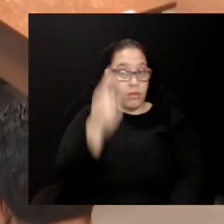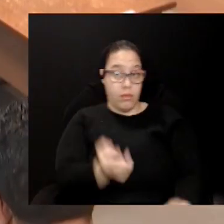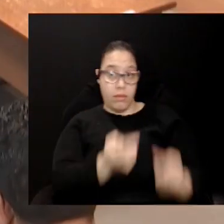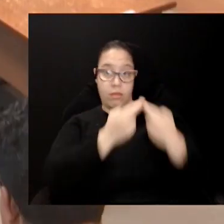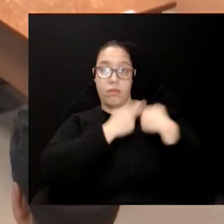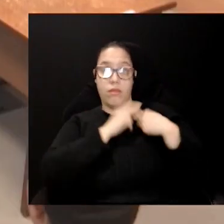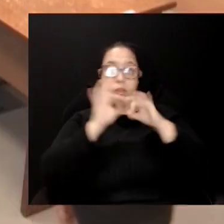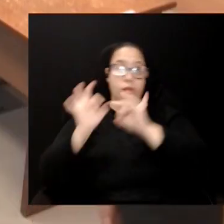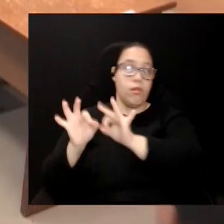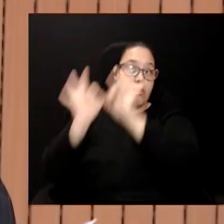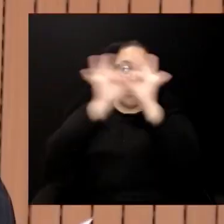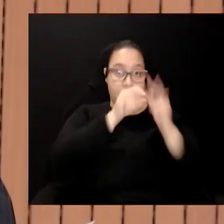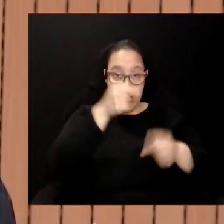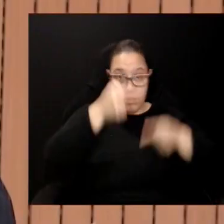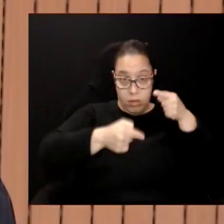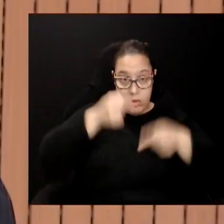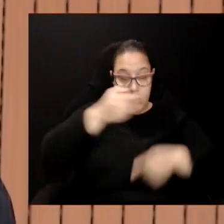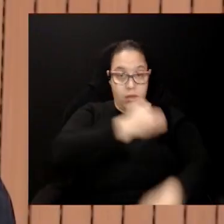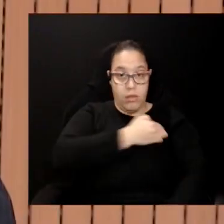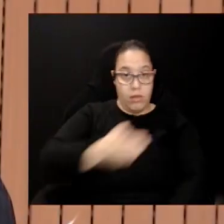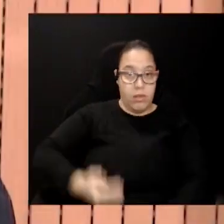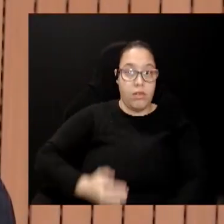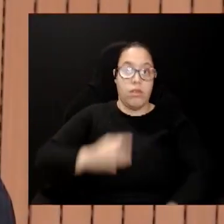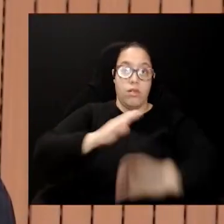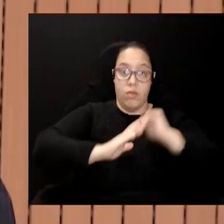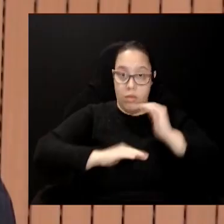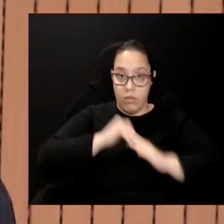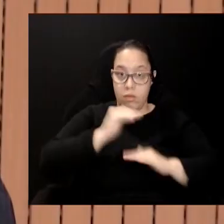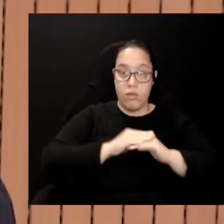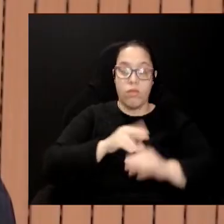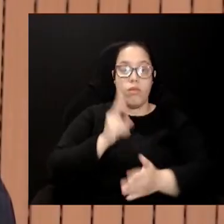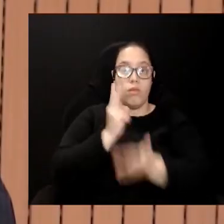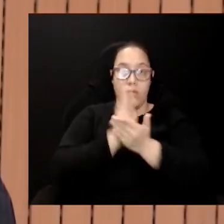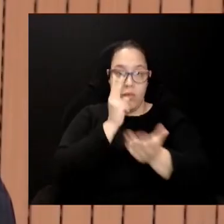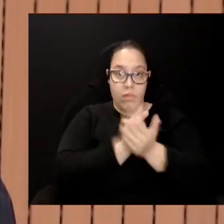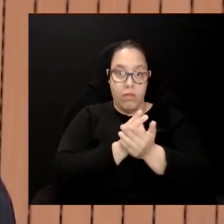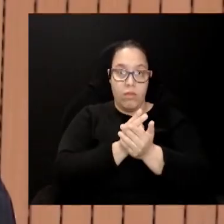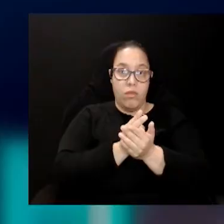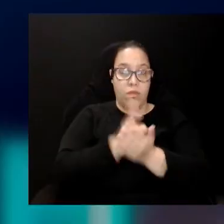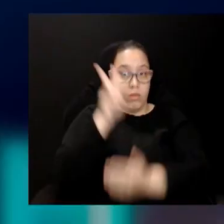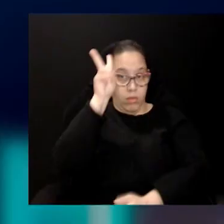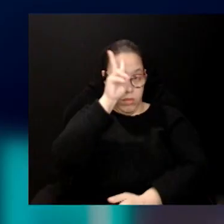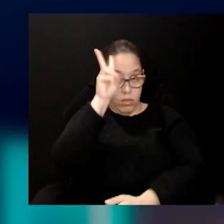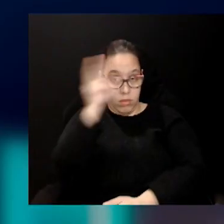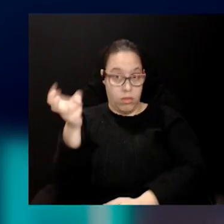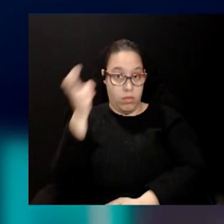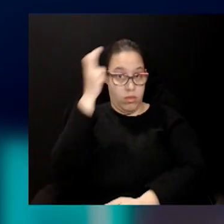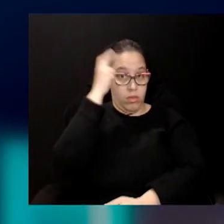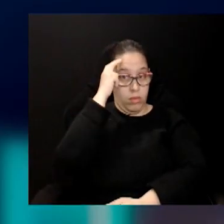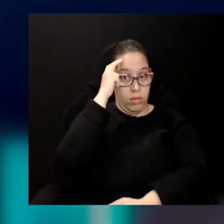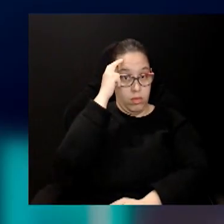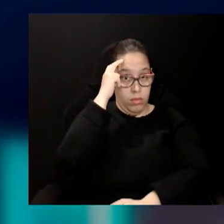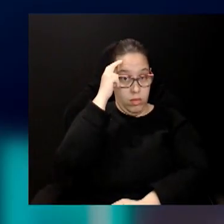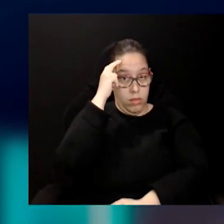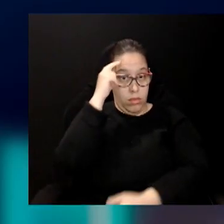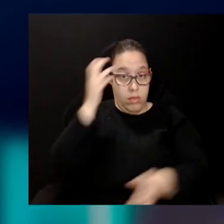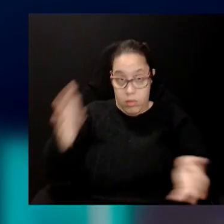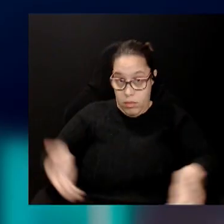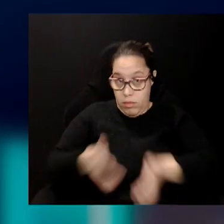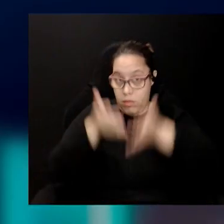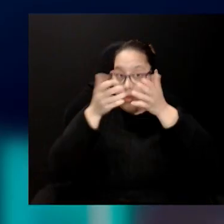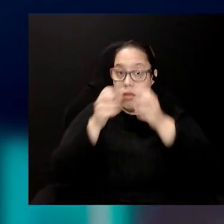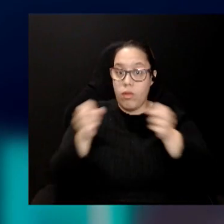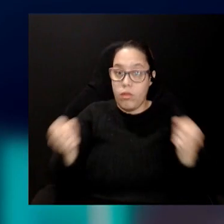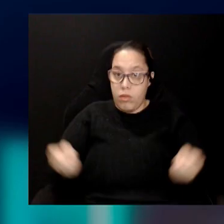políticas públicas para o setor, preservar o patrimônio histórico e cultural da cidade, incentivar manifestações